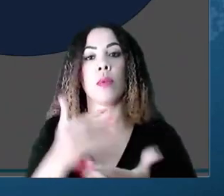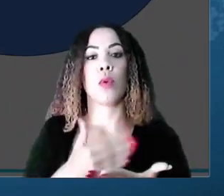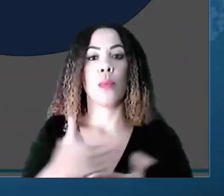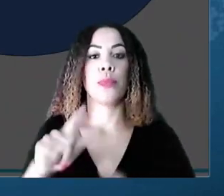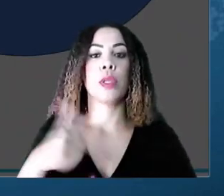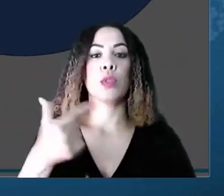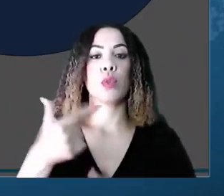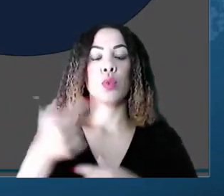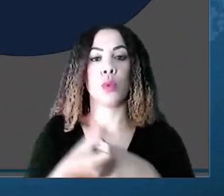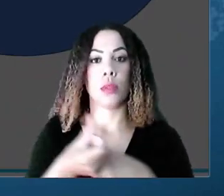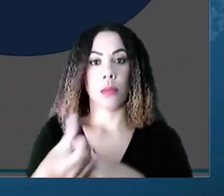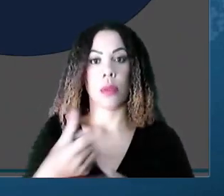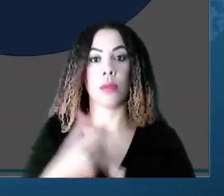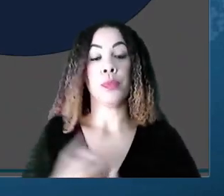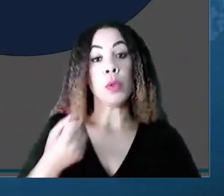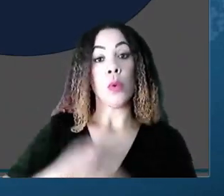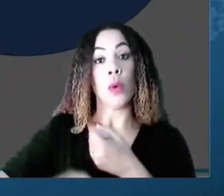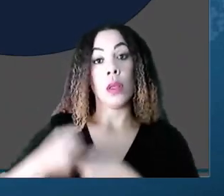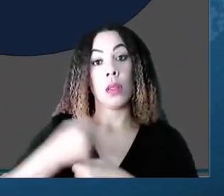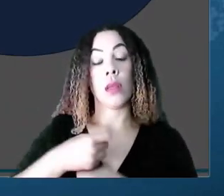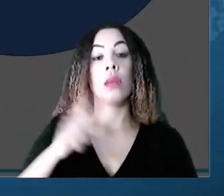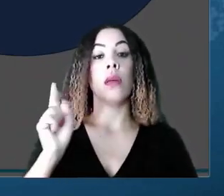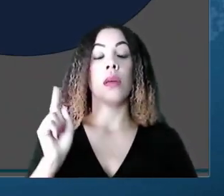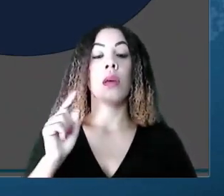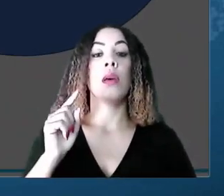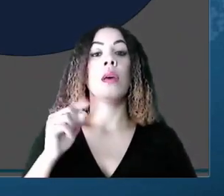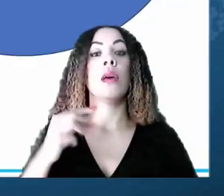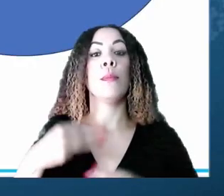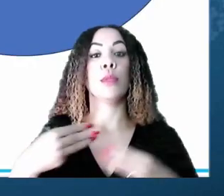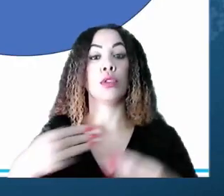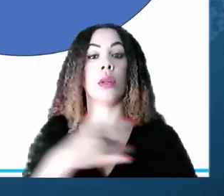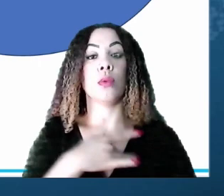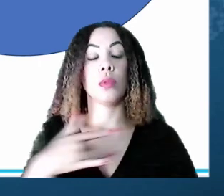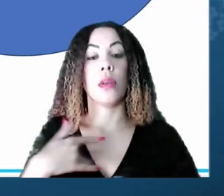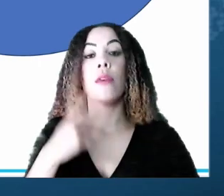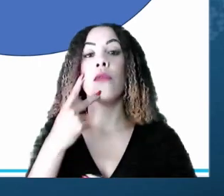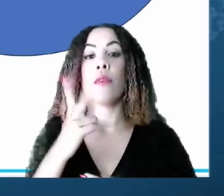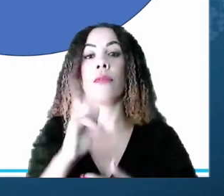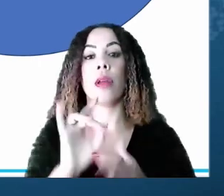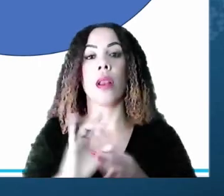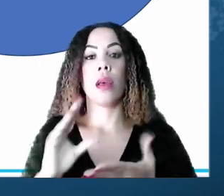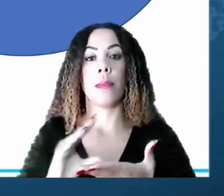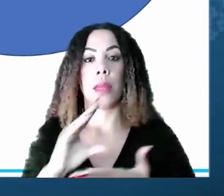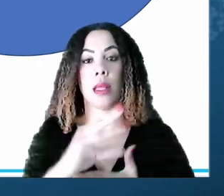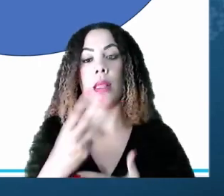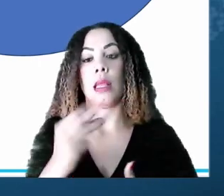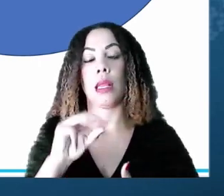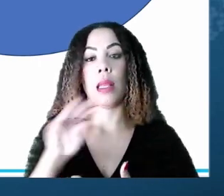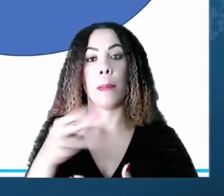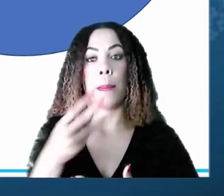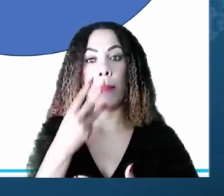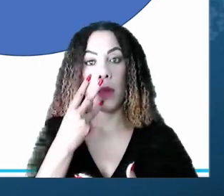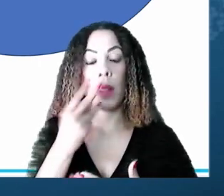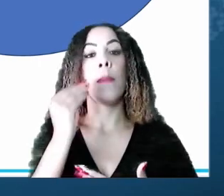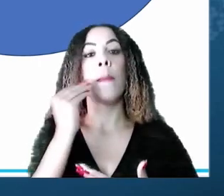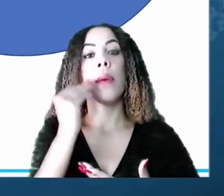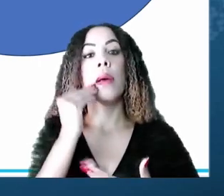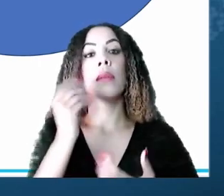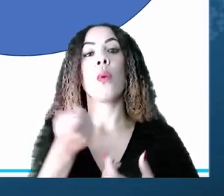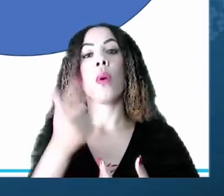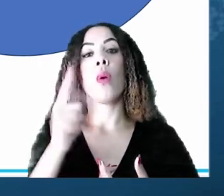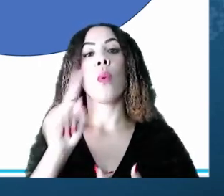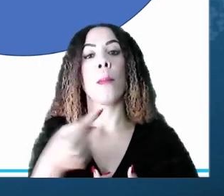passado, anunciou um repasse de 30 milhões para a gente cobrir uma área de aproximadamente 1.700.000 pessoas, então a gente